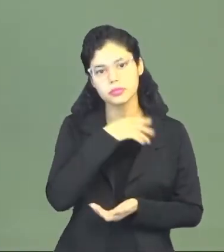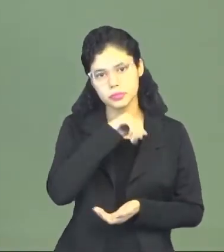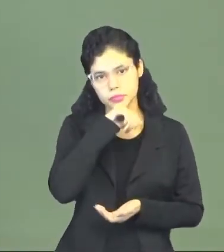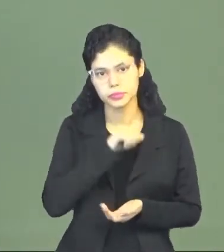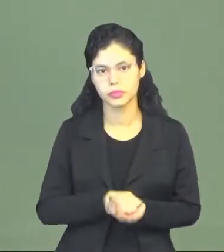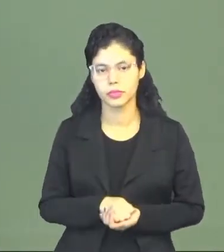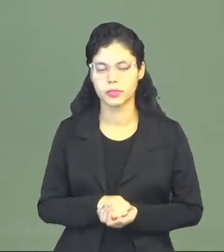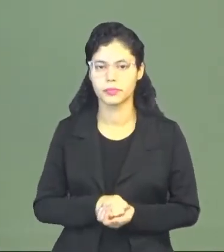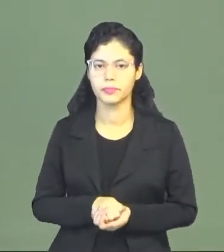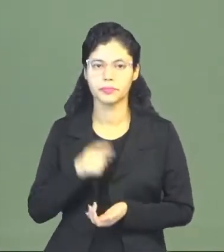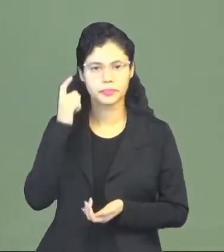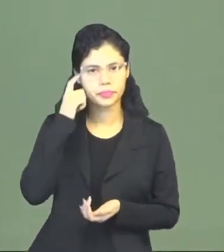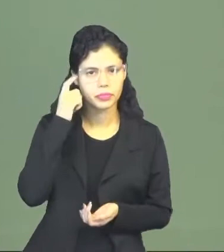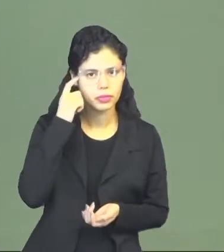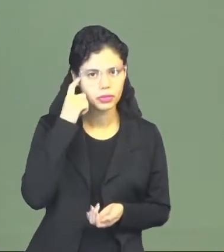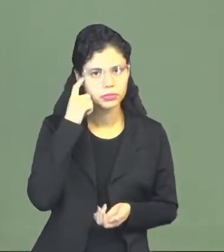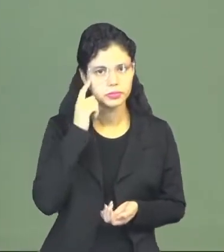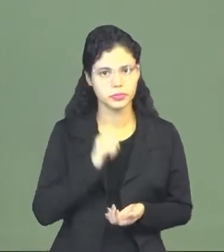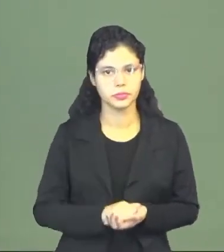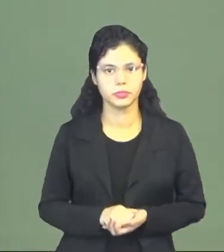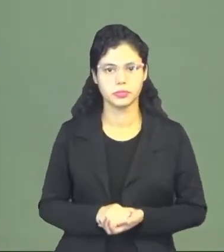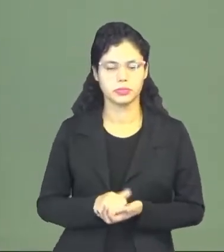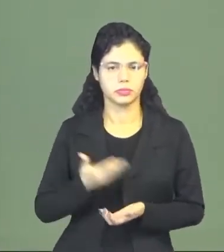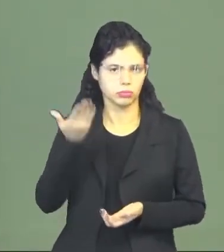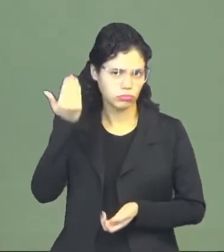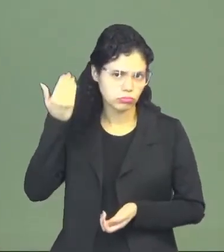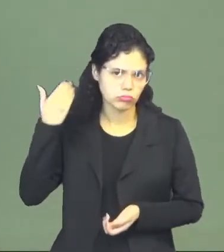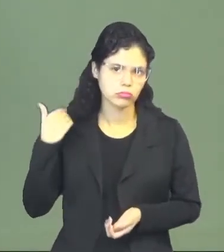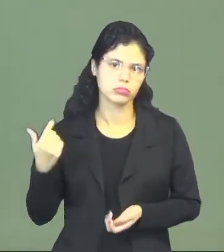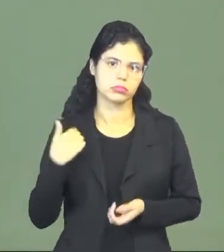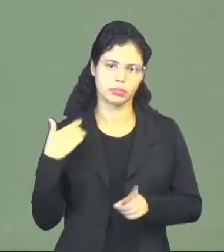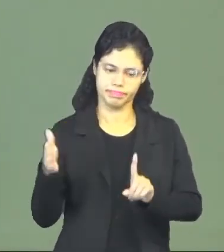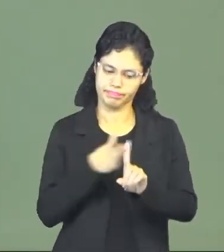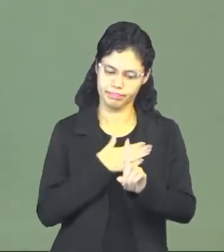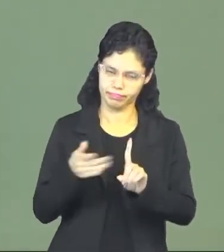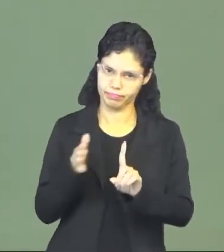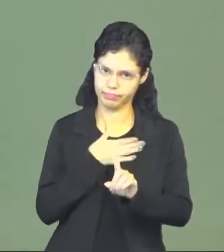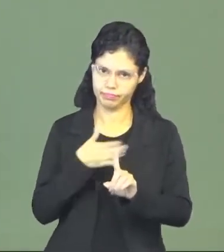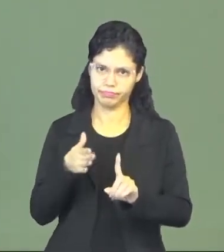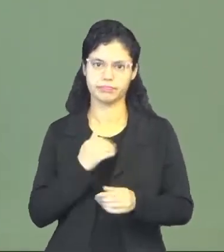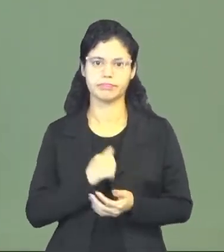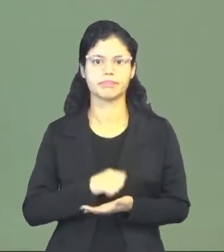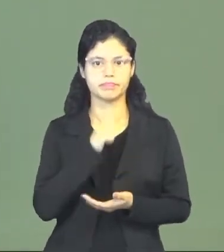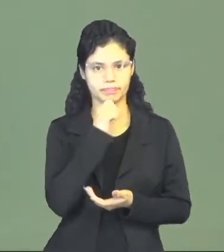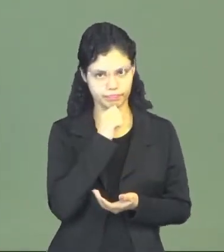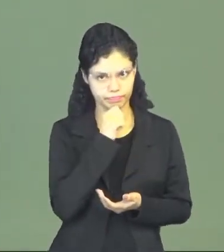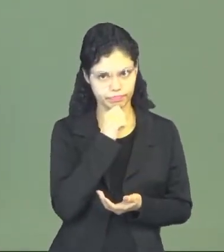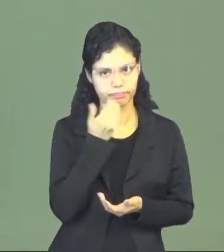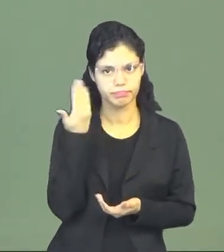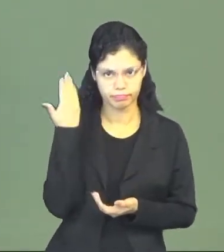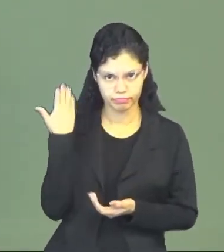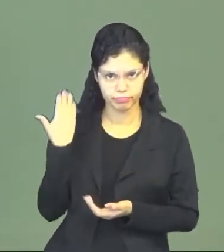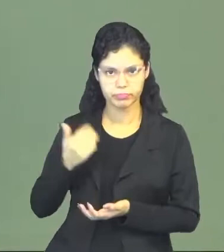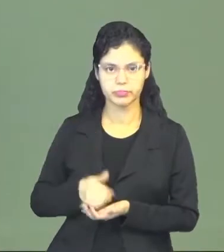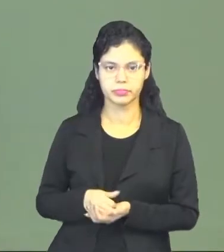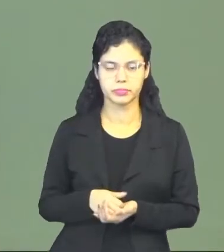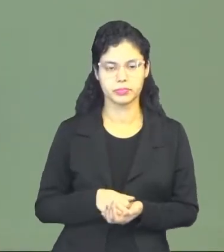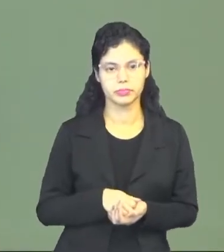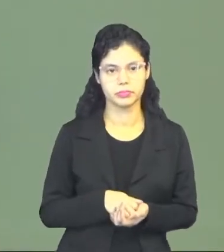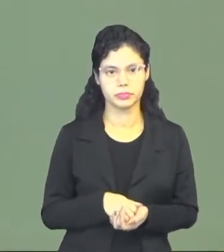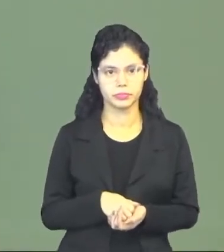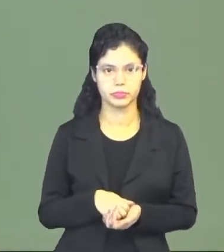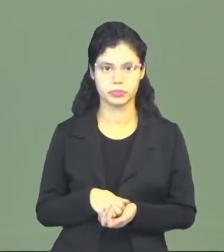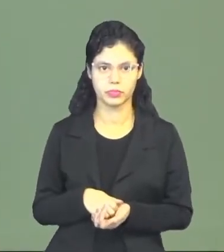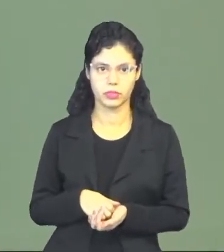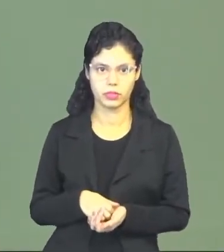já ficou, né, pensando, nossa, na minha época era punido com uma surra. E aí eu vou analisar